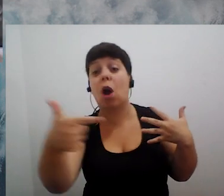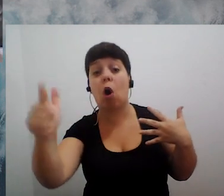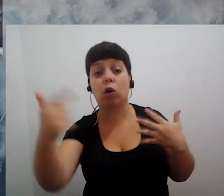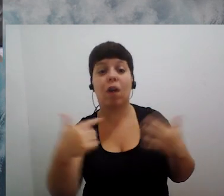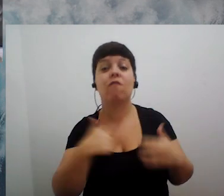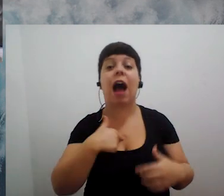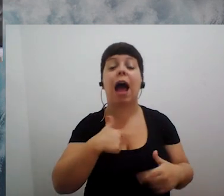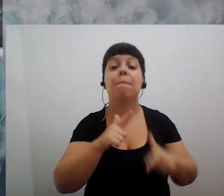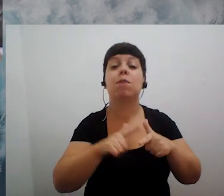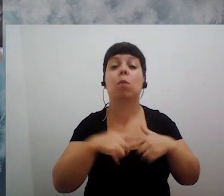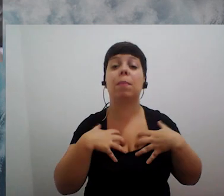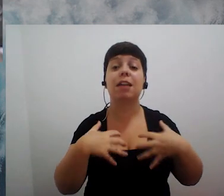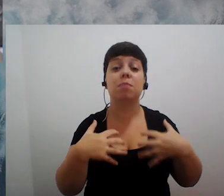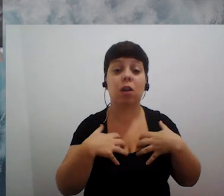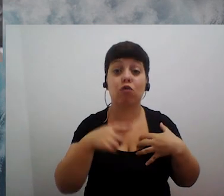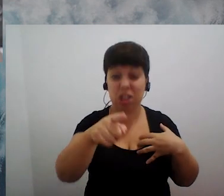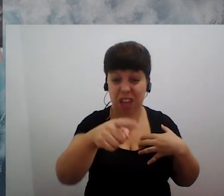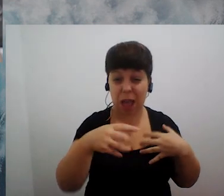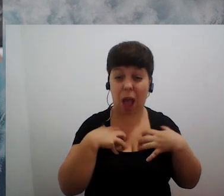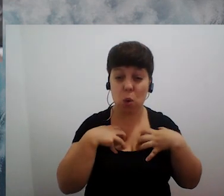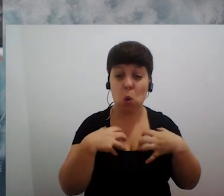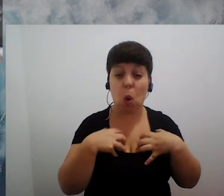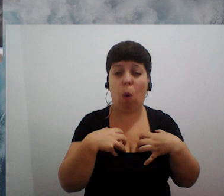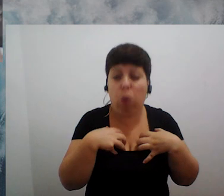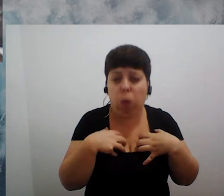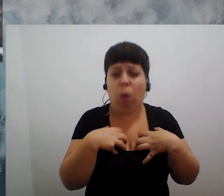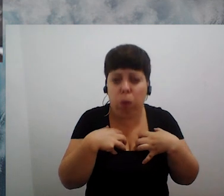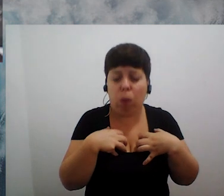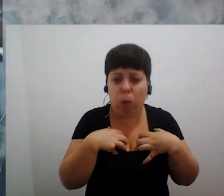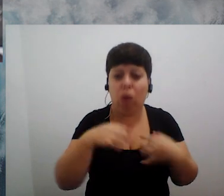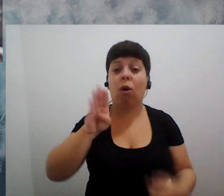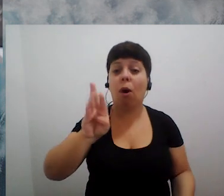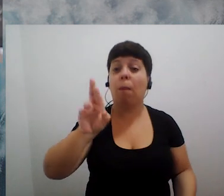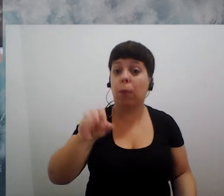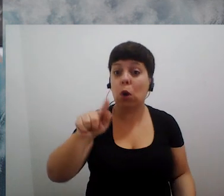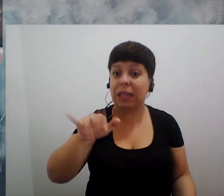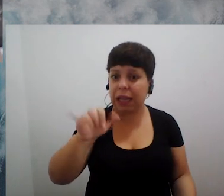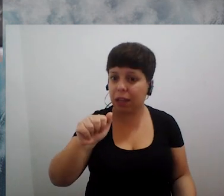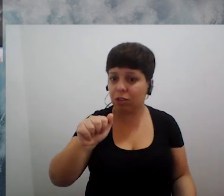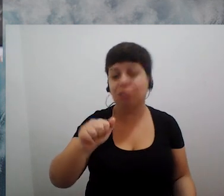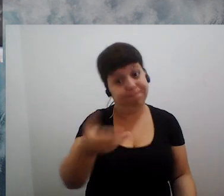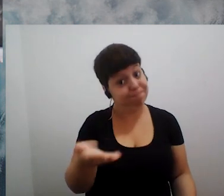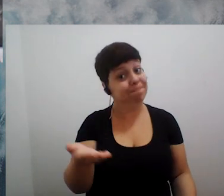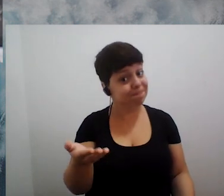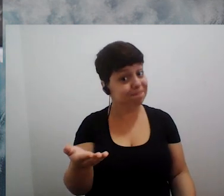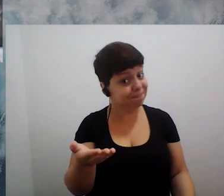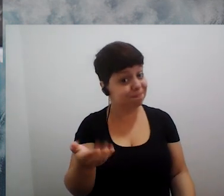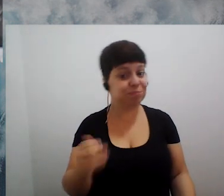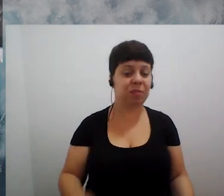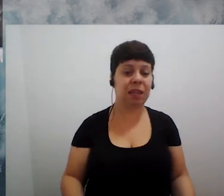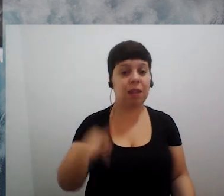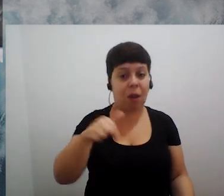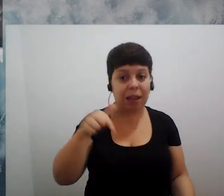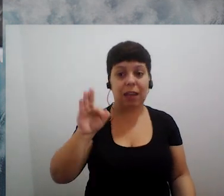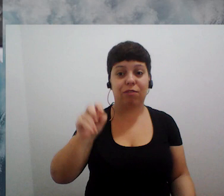outro lugar. A gente vai ter problema respiratório, sua bronquite não é à toa. Então, tudo isso está correlacionado. E aí, no